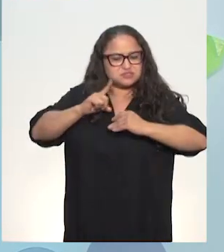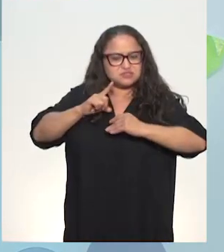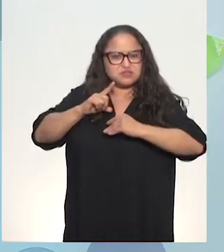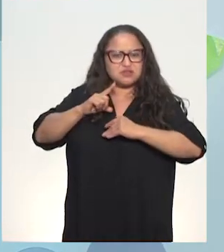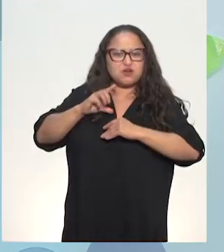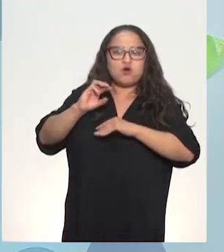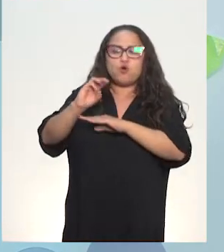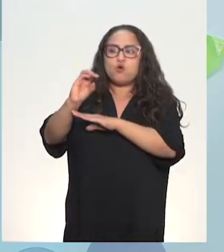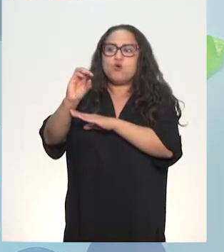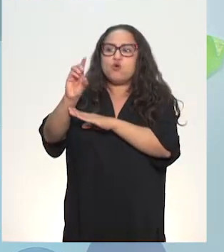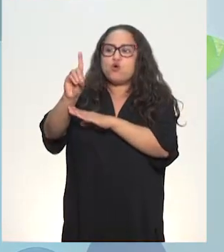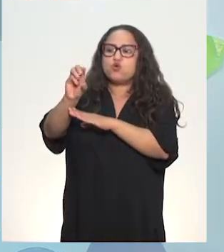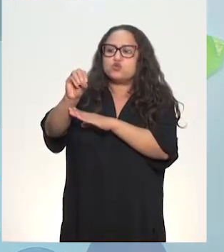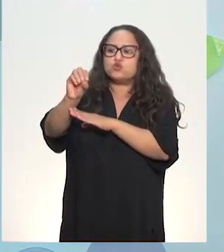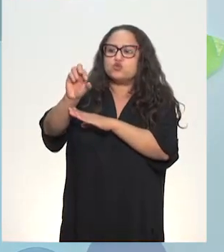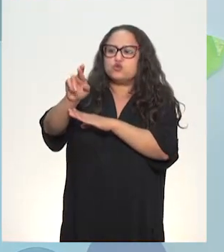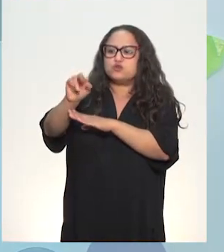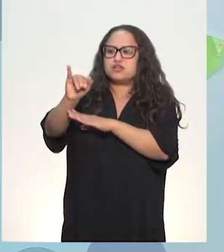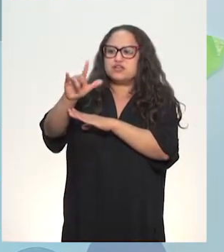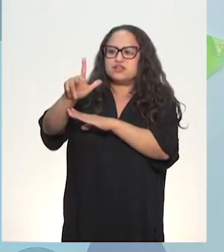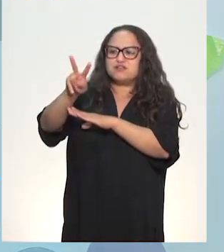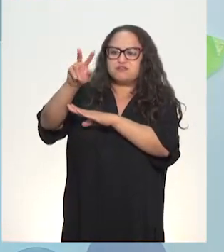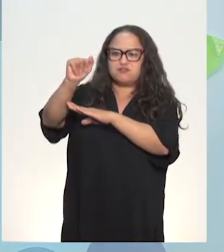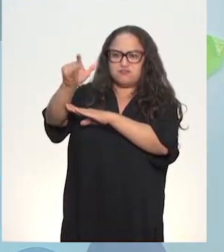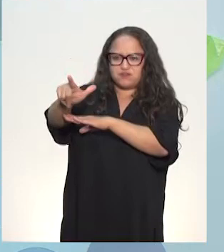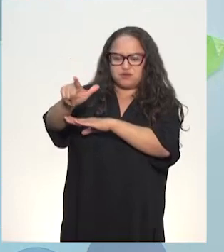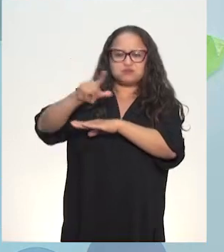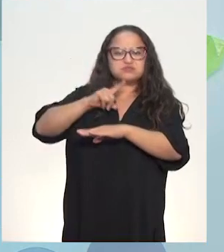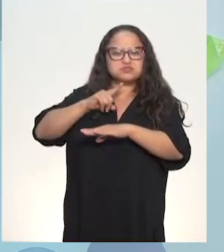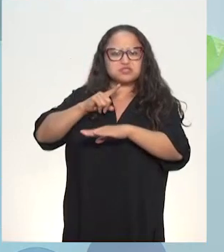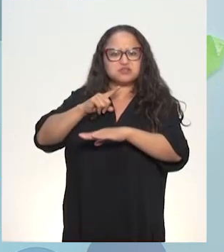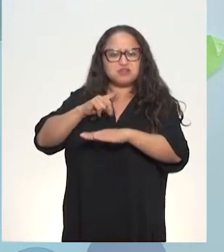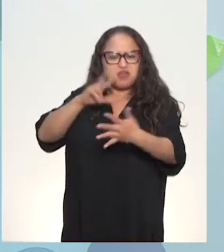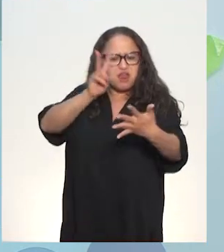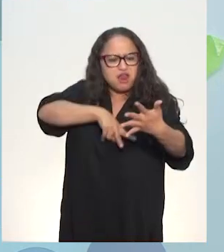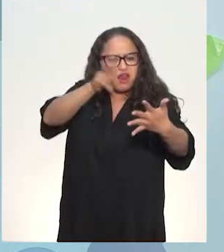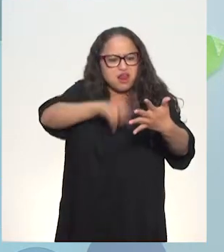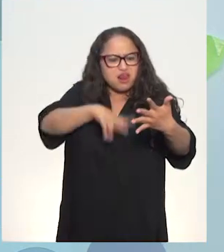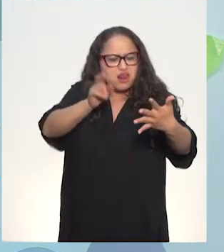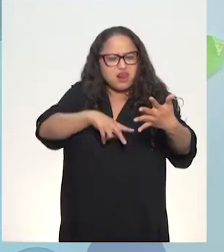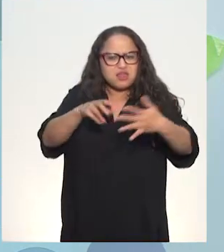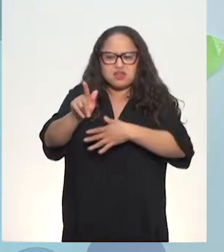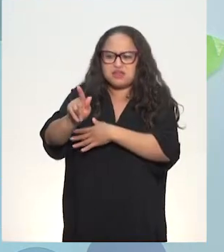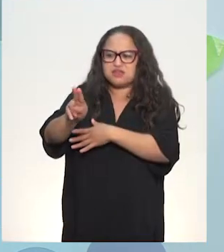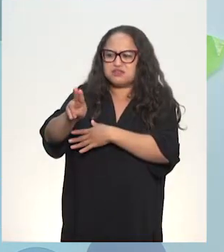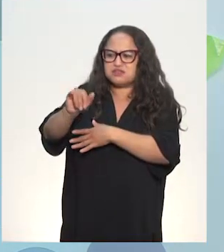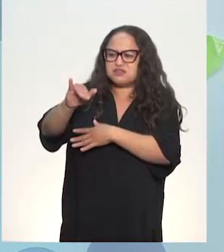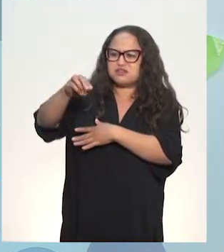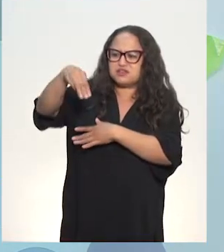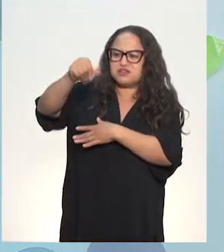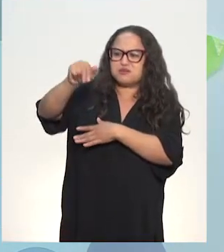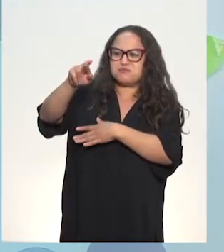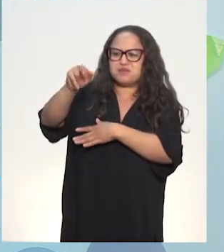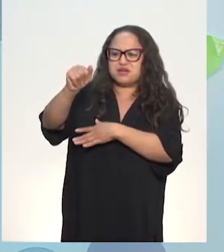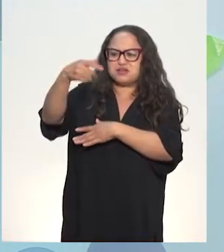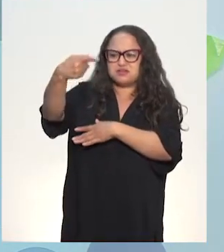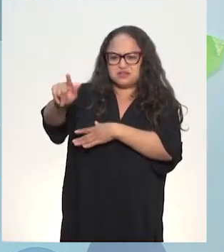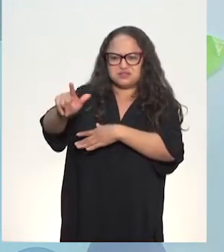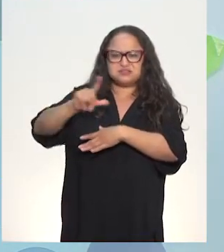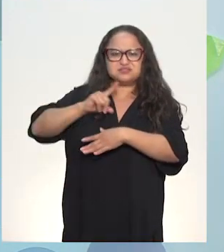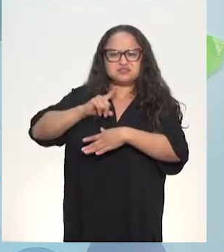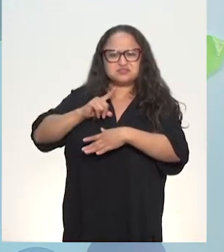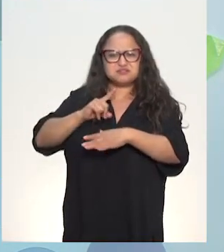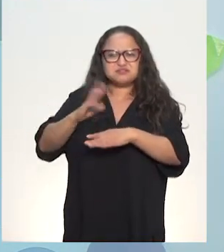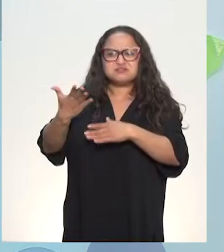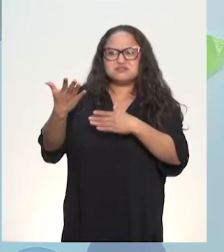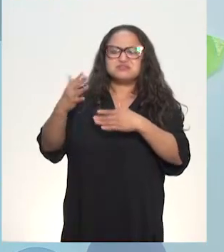Dorival Caymmi e se sente nas praias da Bahia. Lê Guimarães Rosa e se sente em Minas Gerais. Lê Fernando Pessoa, Álvaro